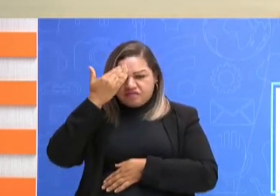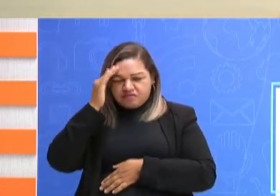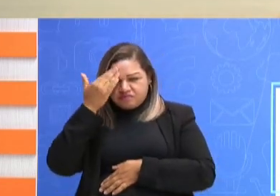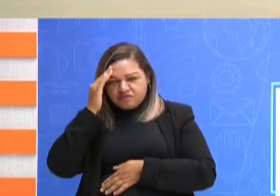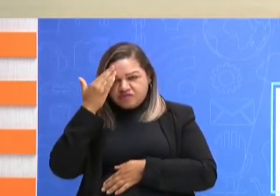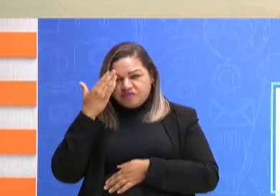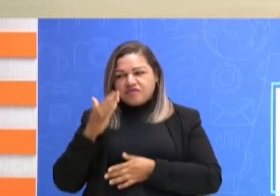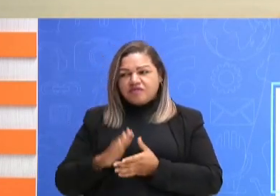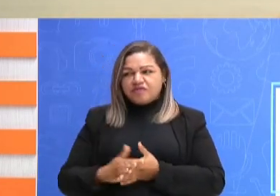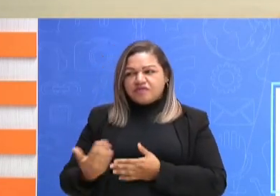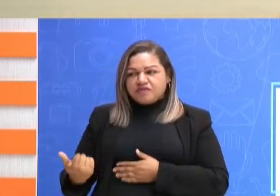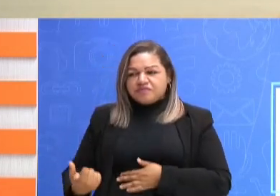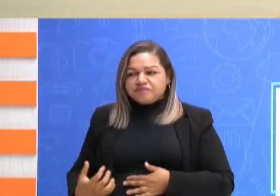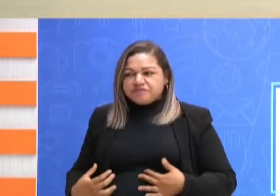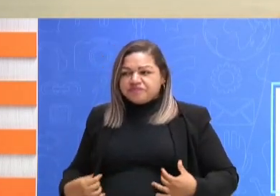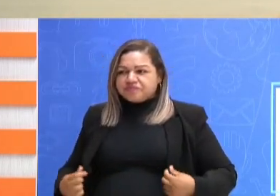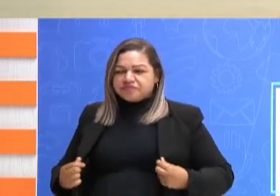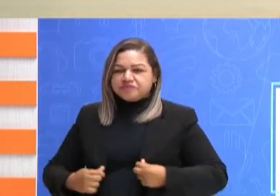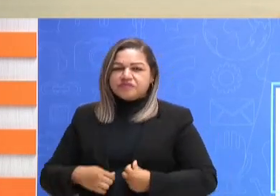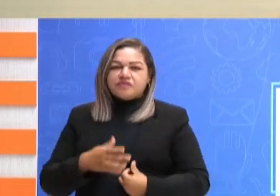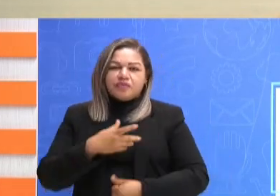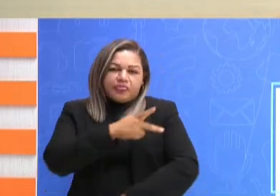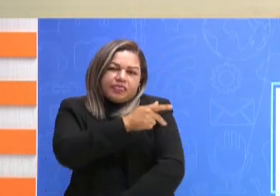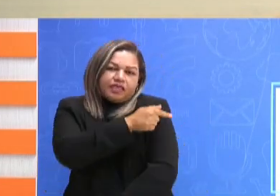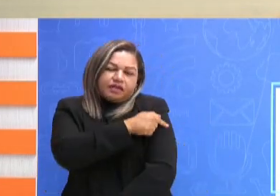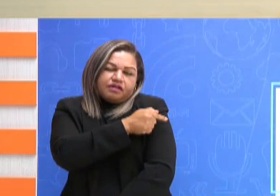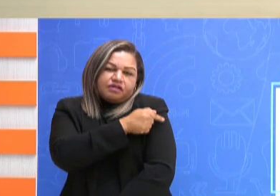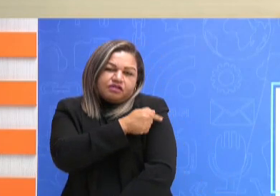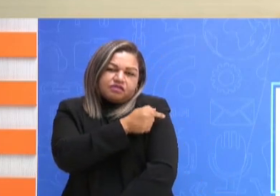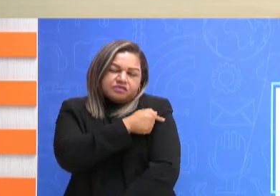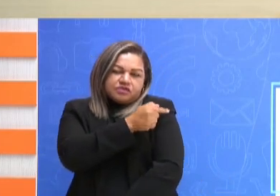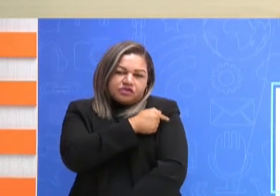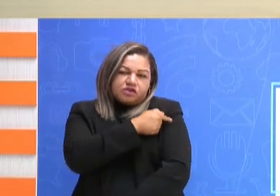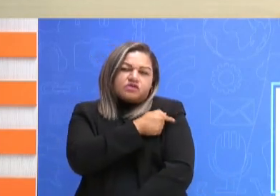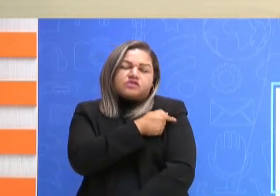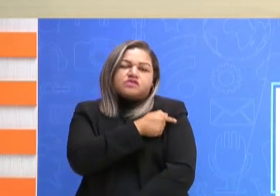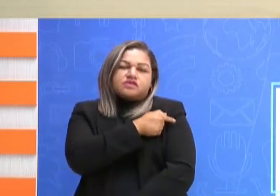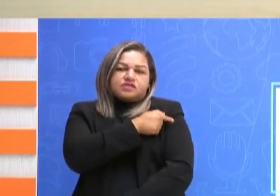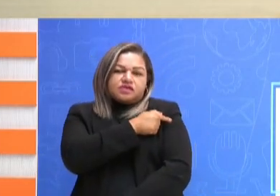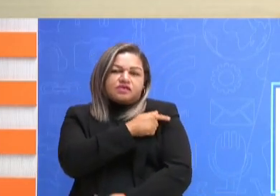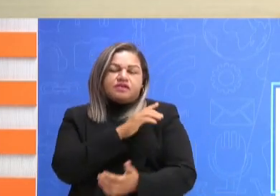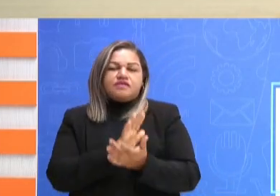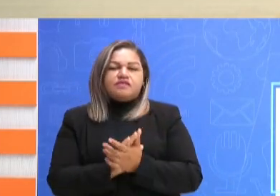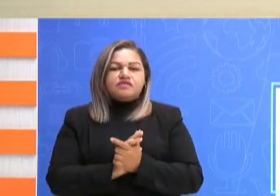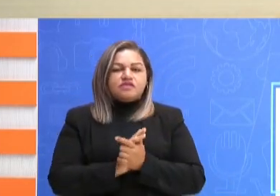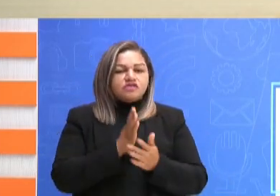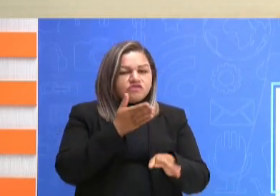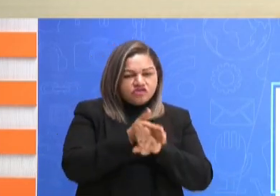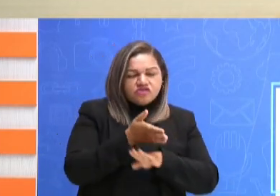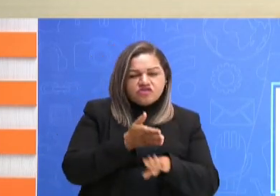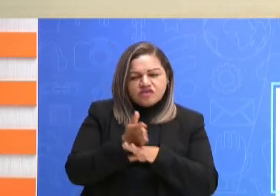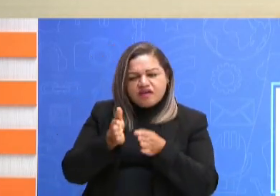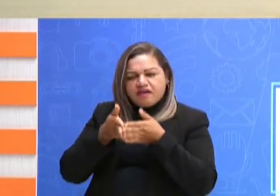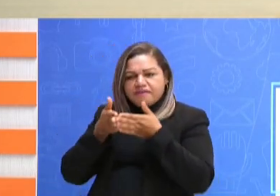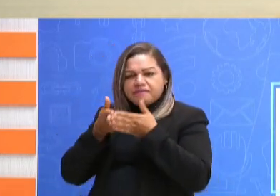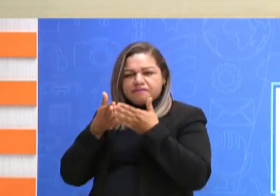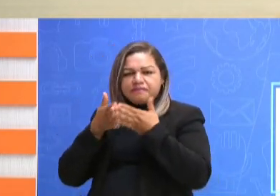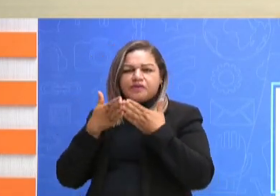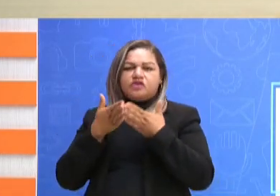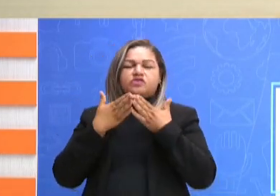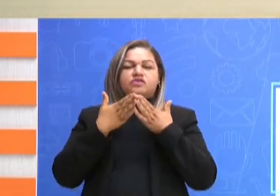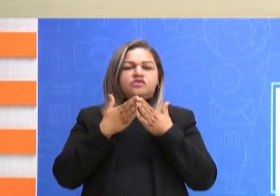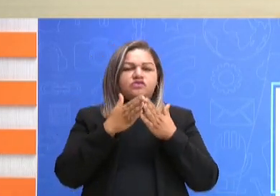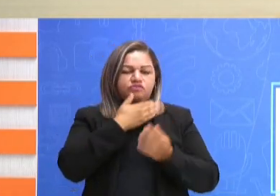que a gente pede por cada um de vocês, pedindo a vacina para vocês que são comunicadores de imediato, como já interferiu, já interviu e